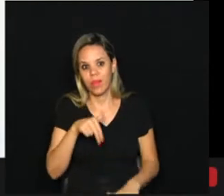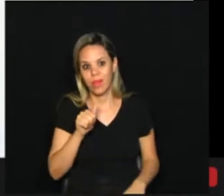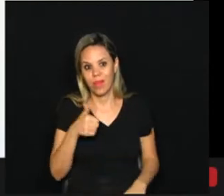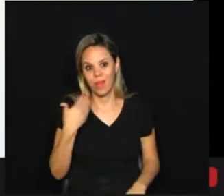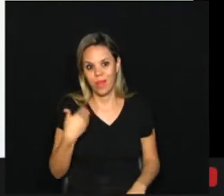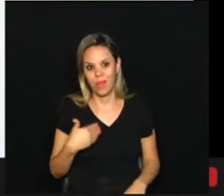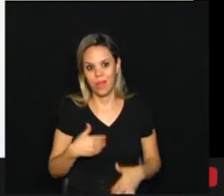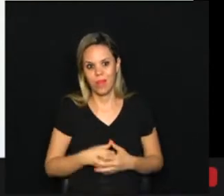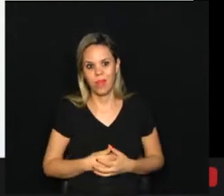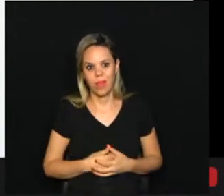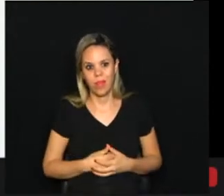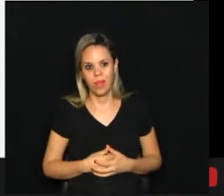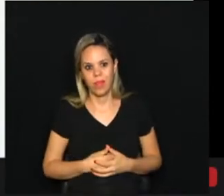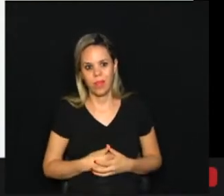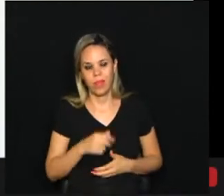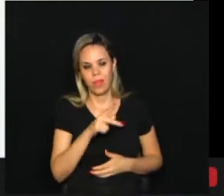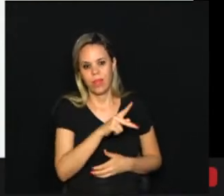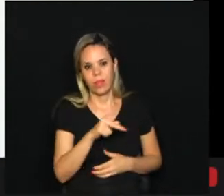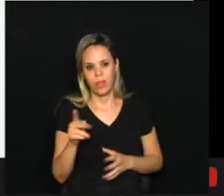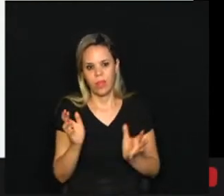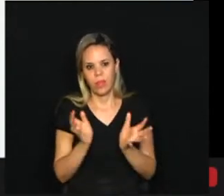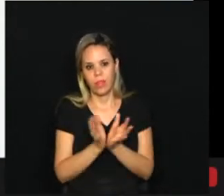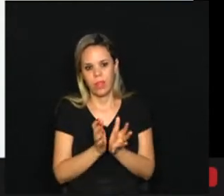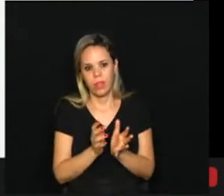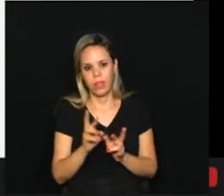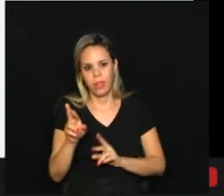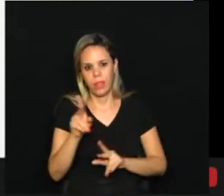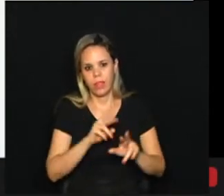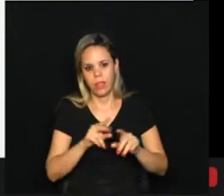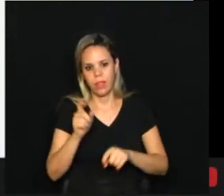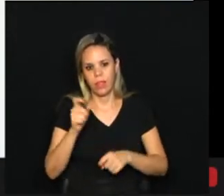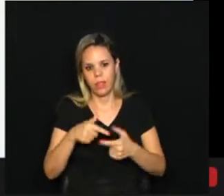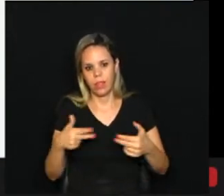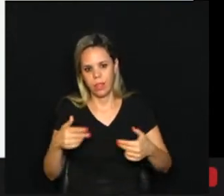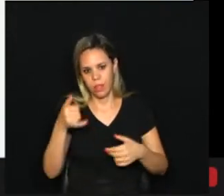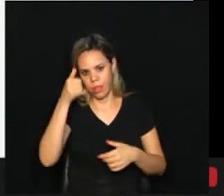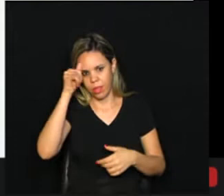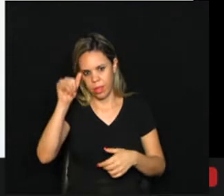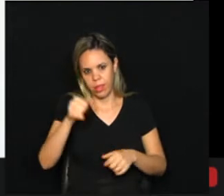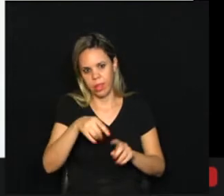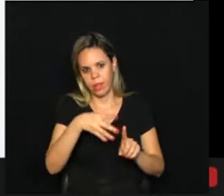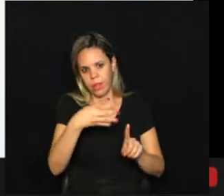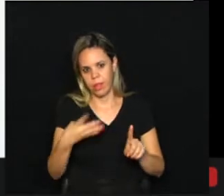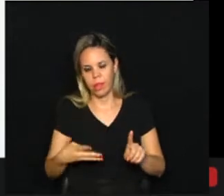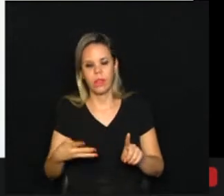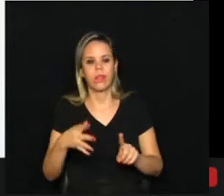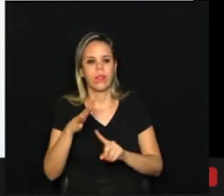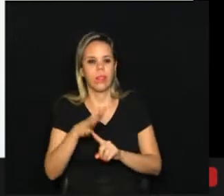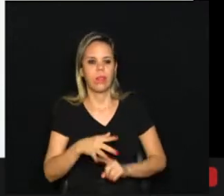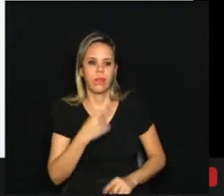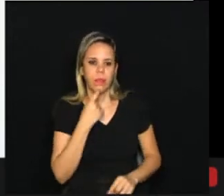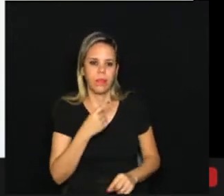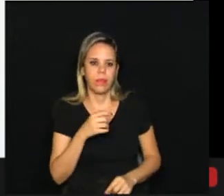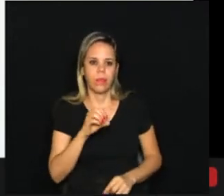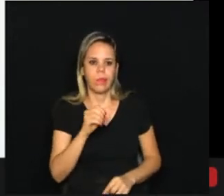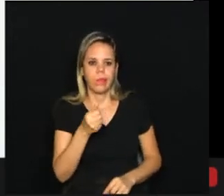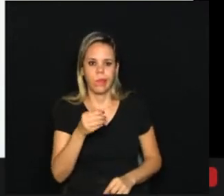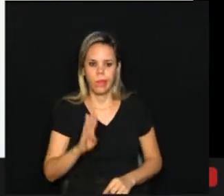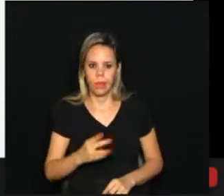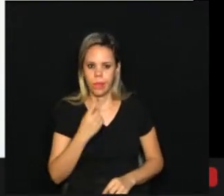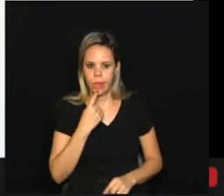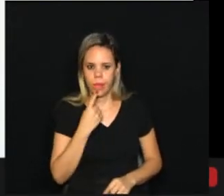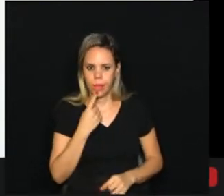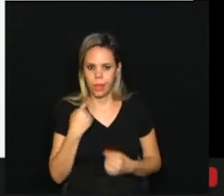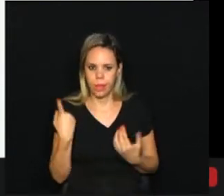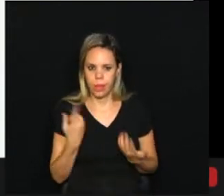Carolina, sou presidente da Comissão da Diversidade Sexual e Combate à Homofobia daqui da UAB de Campinas. E a partir de então